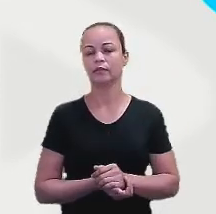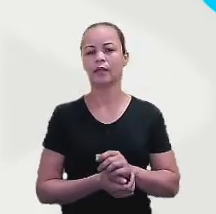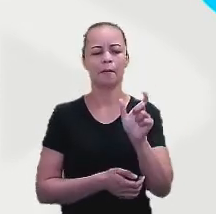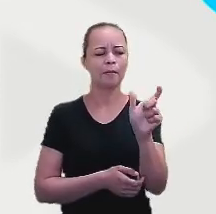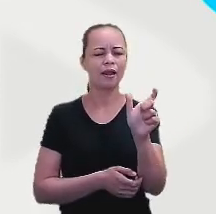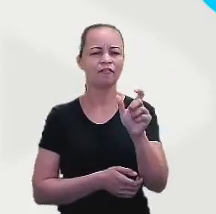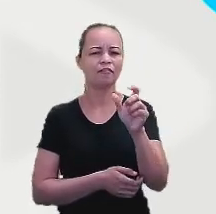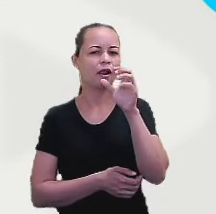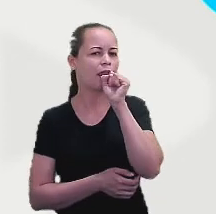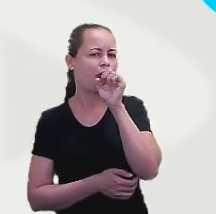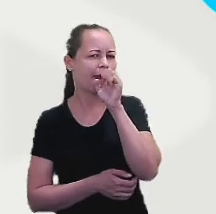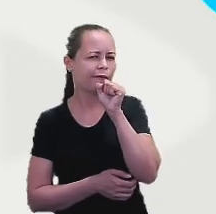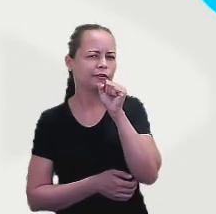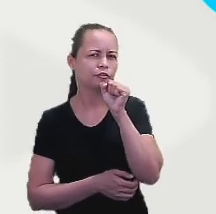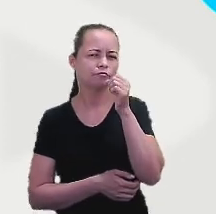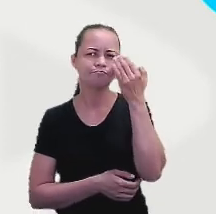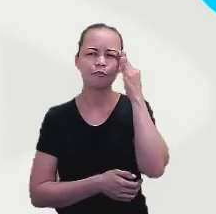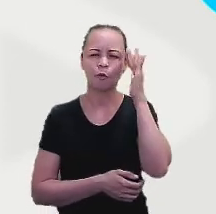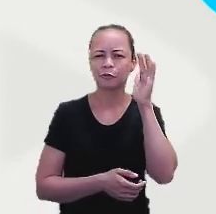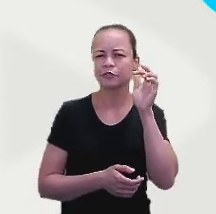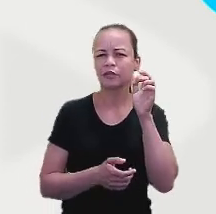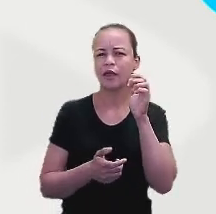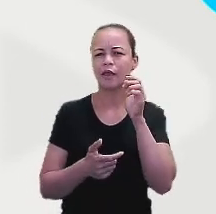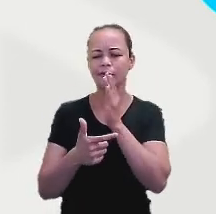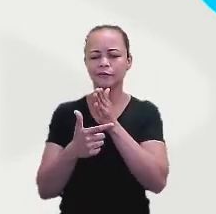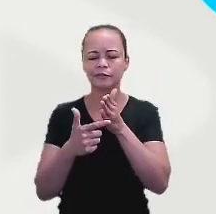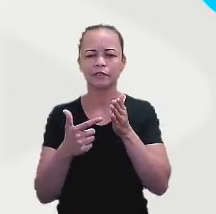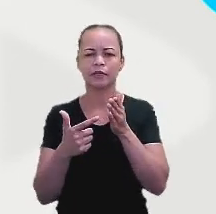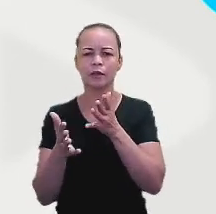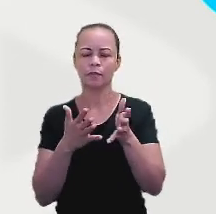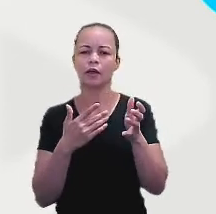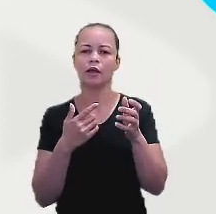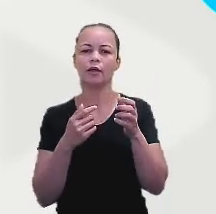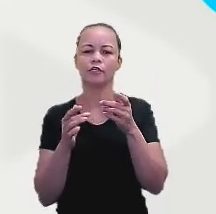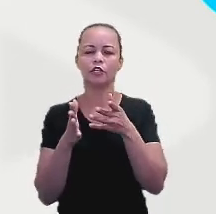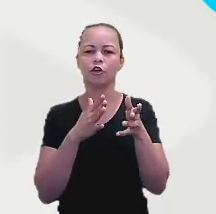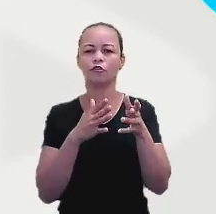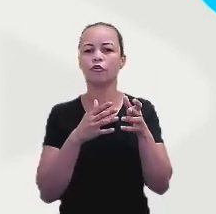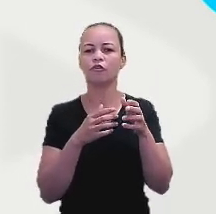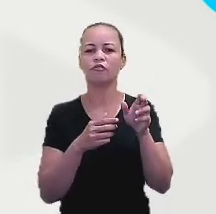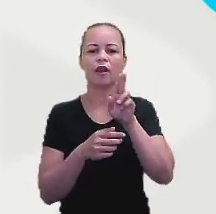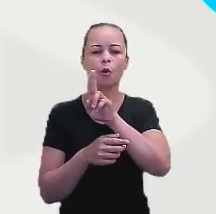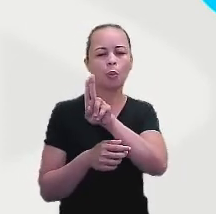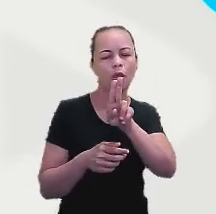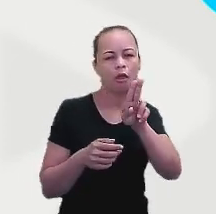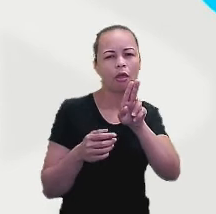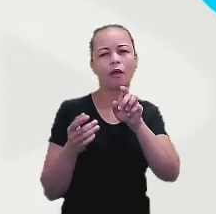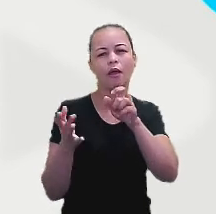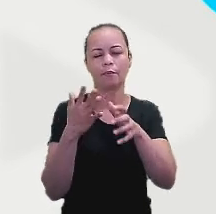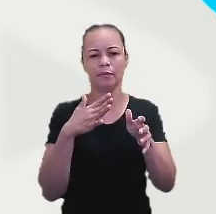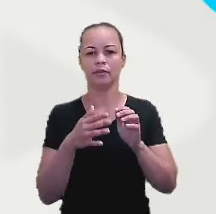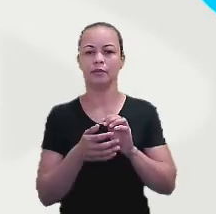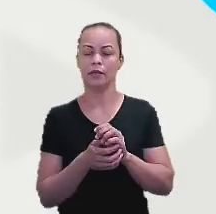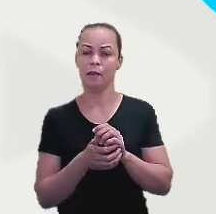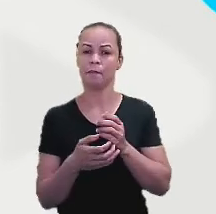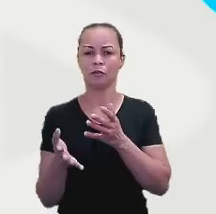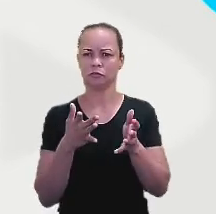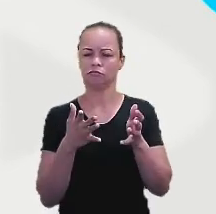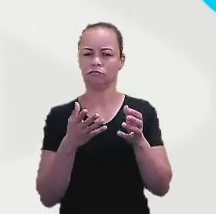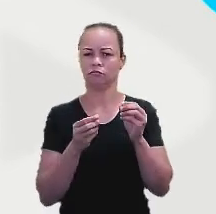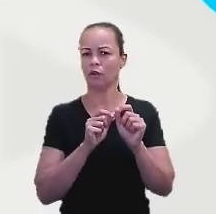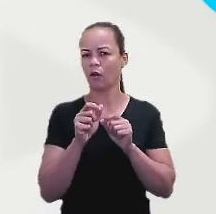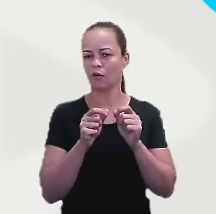laranja, eu não sei qual é a sílaba tônica. Então, eu vou lá fazer uma visita à palavra laranja e vou chamá-la. Posso bater, mas vai que ela não escutou,